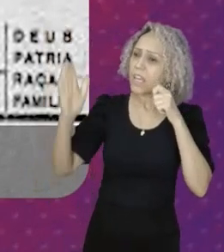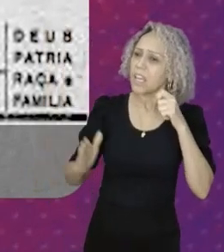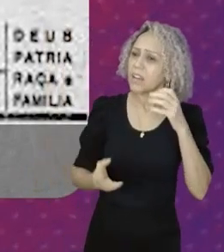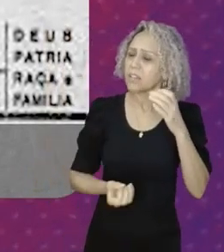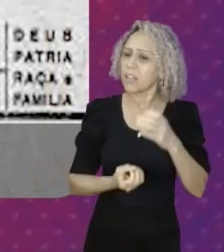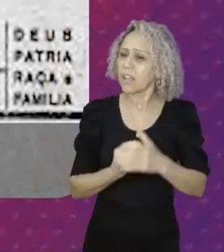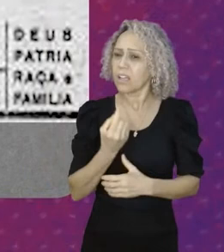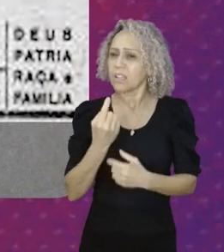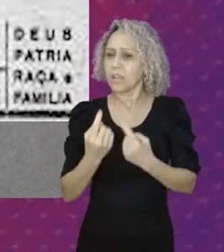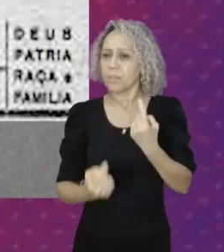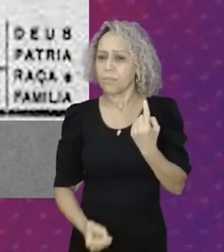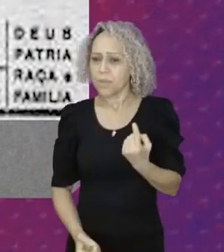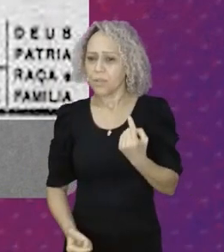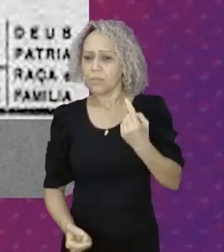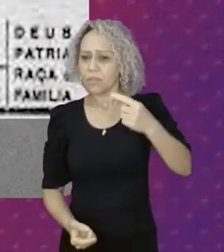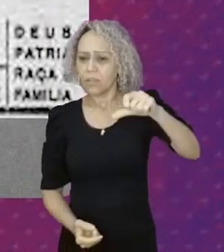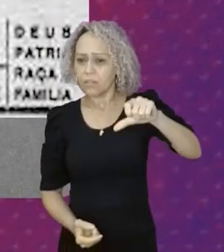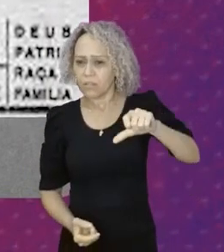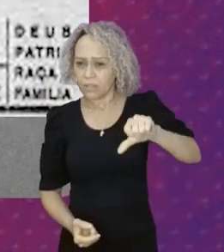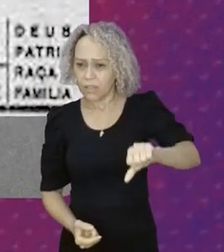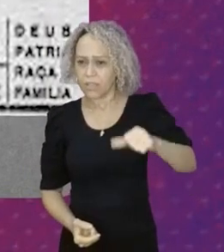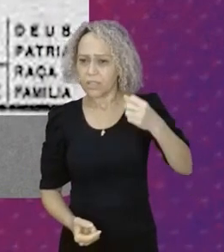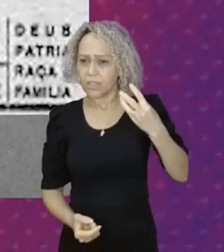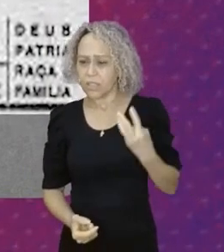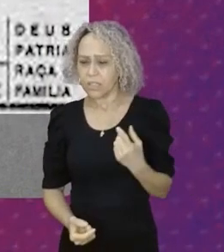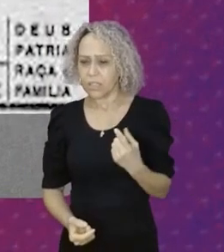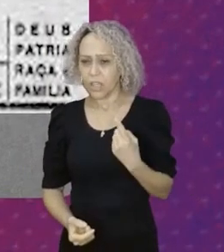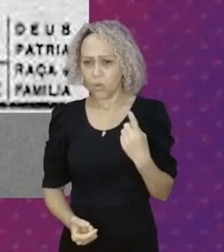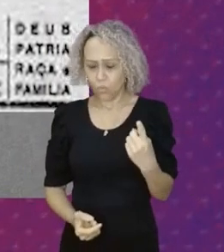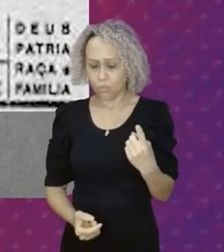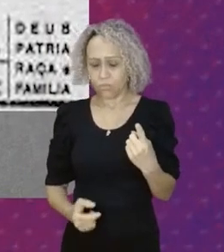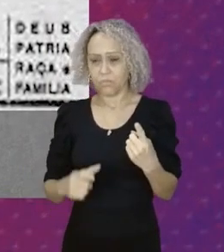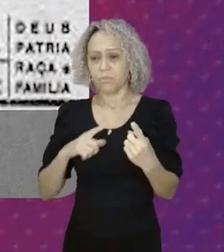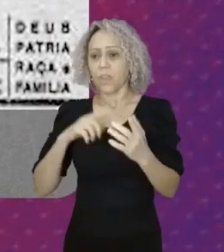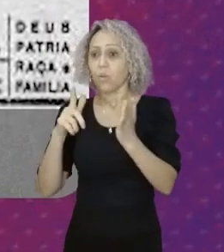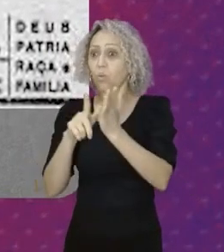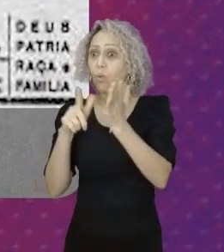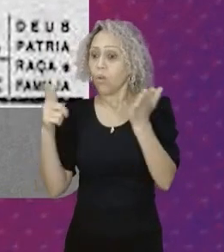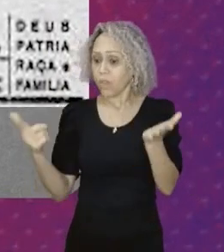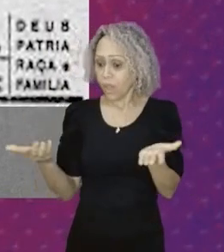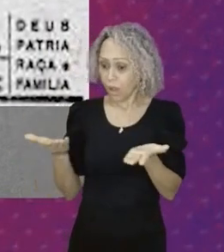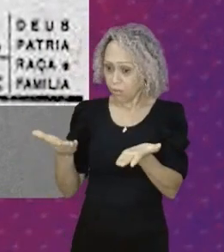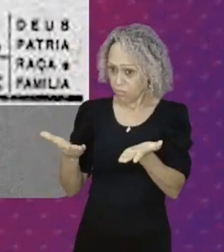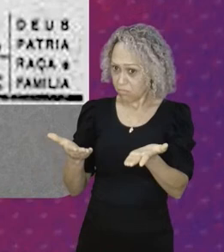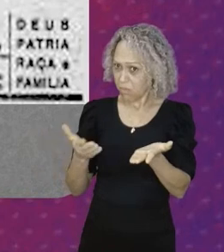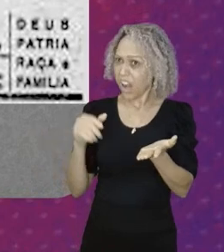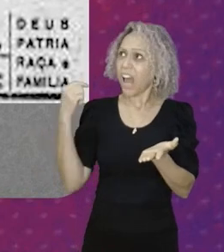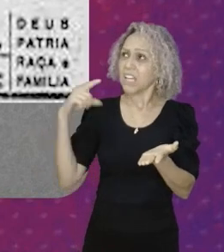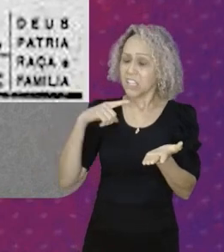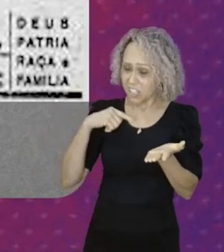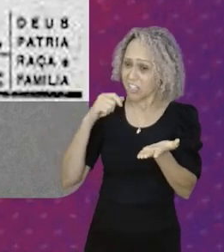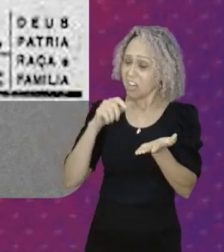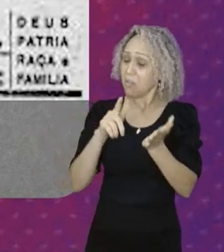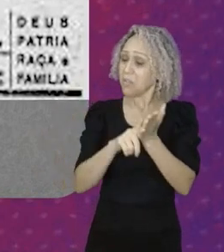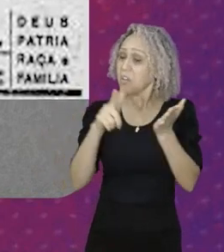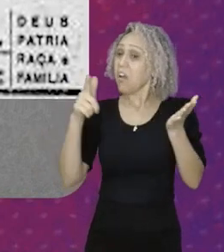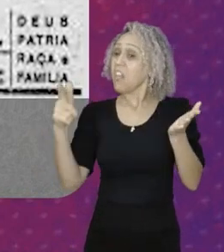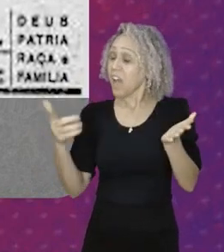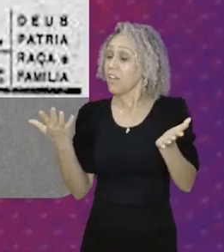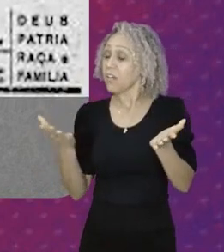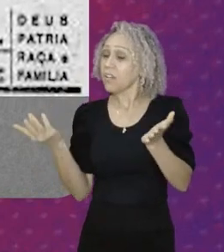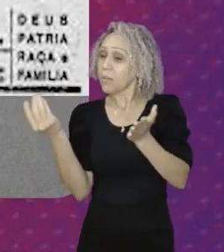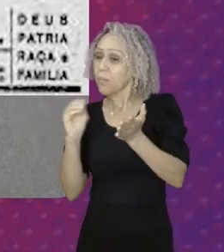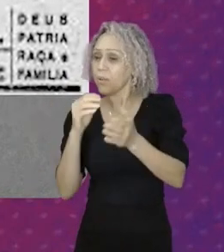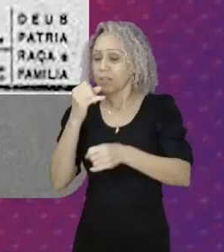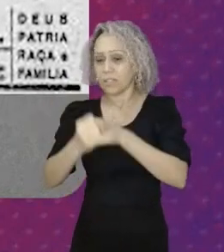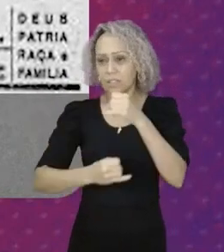jornal, né? E que agora esse jornal está disponível já na internet. É muito interessante, quem quiser pesquisar, né? Se chama A